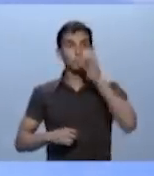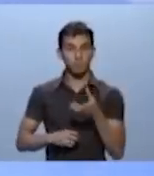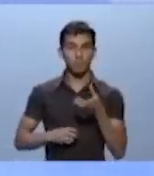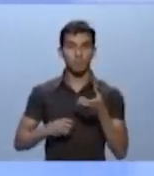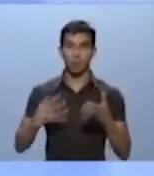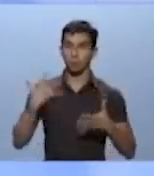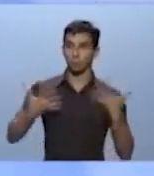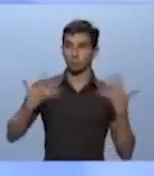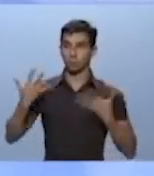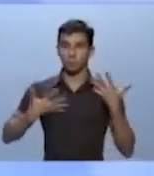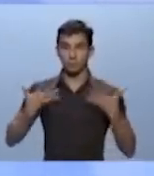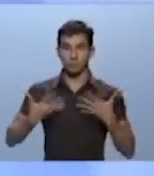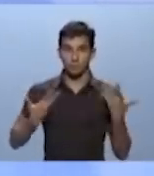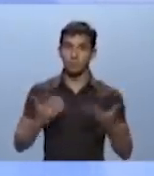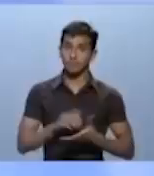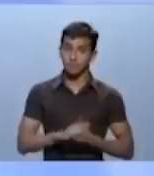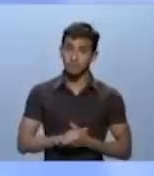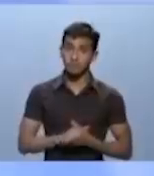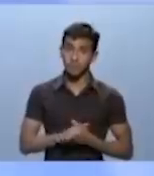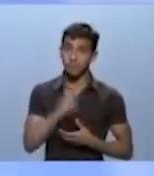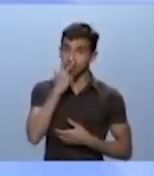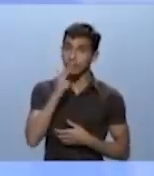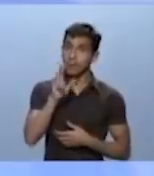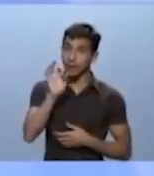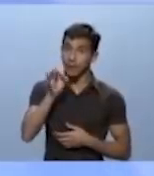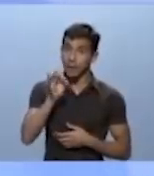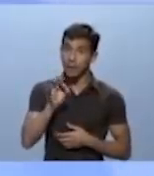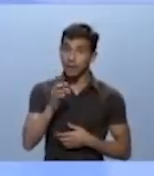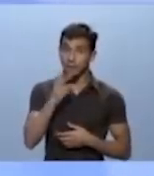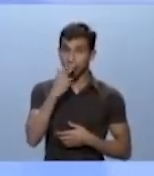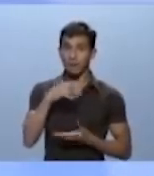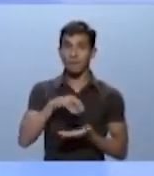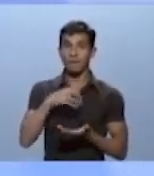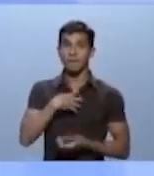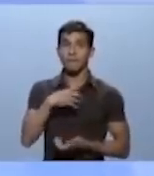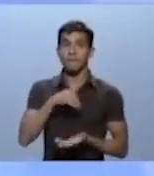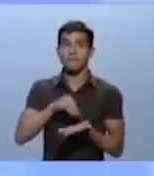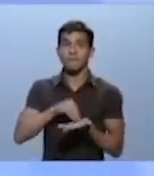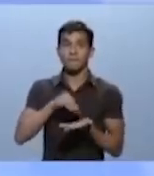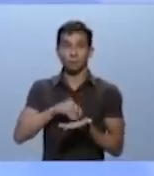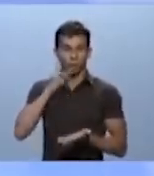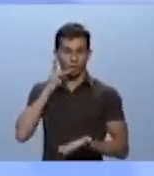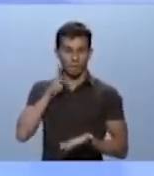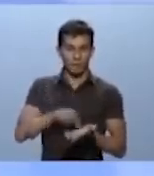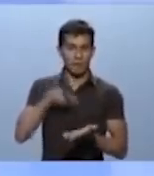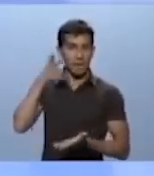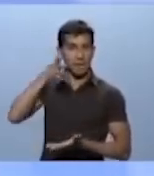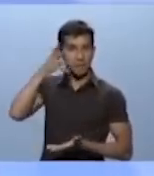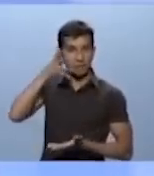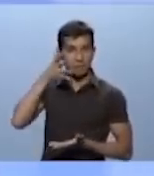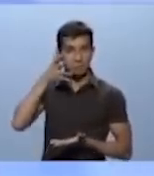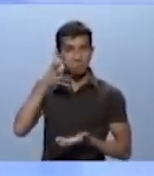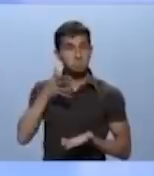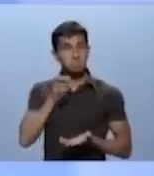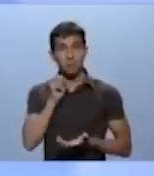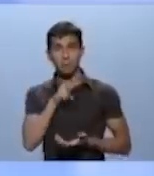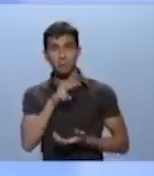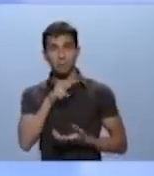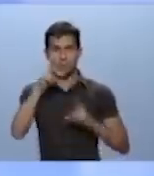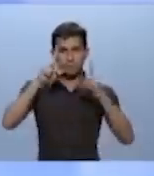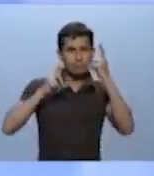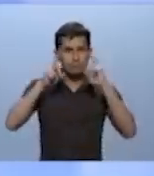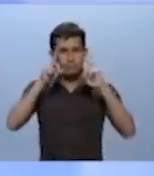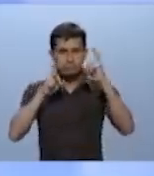e água é o pessoal falou assim olha amor o Celso o pessoal não tá vendo Verdade nas suas palavras tenta ser um pouco mais enfático e a gente veio esse teatro aqui Alguém